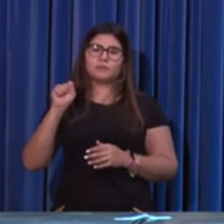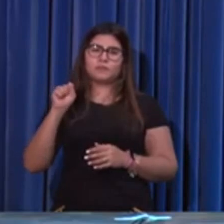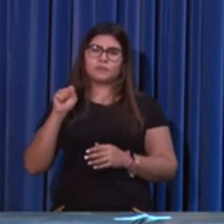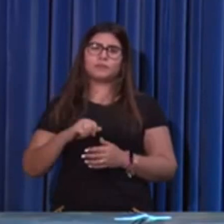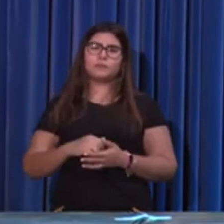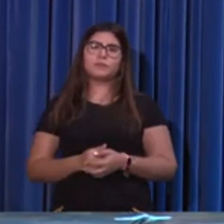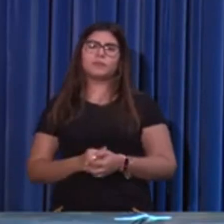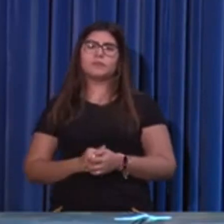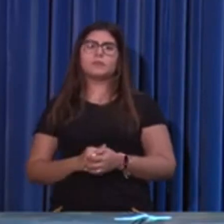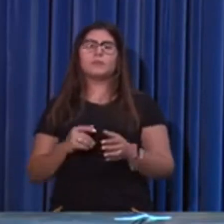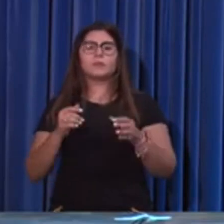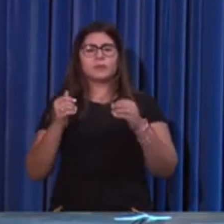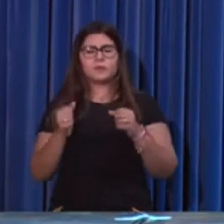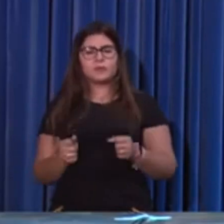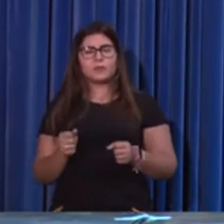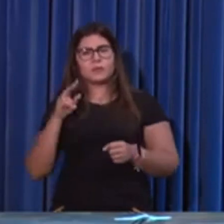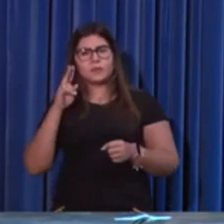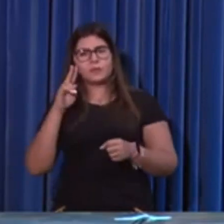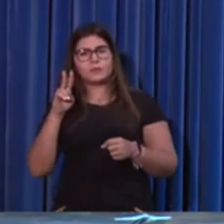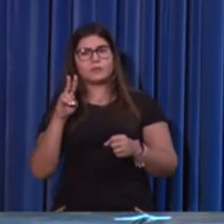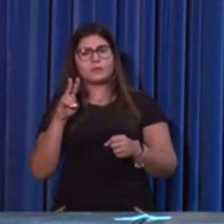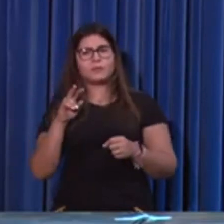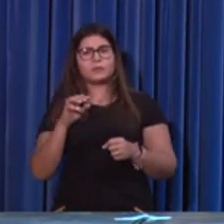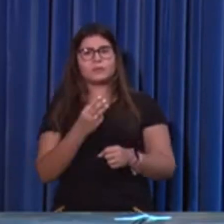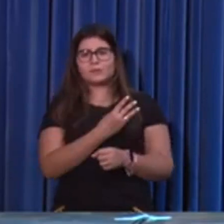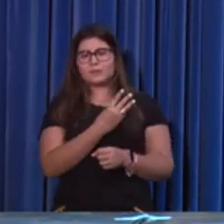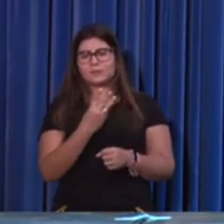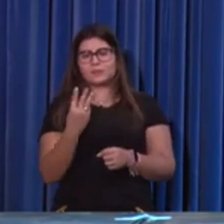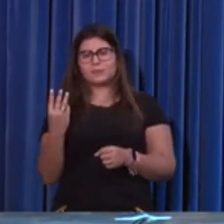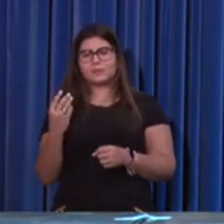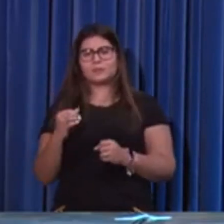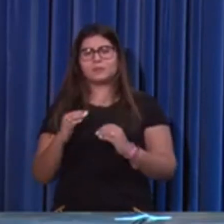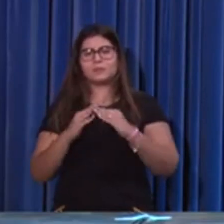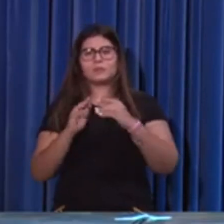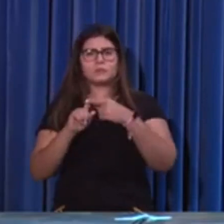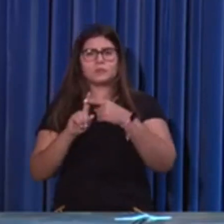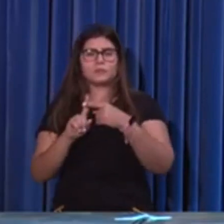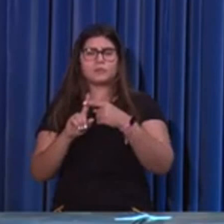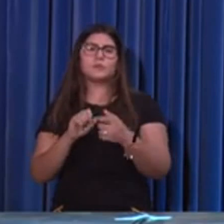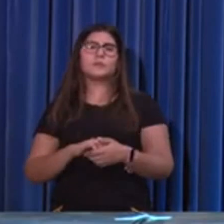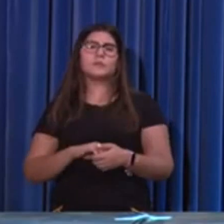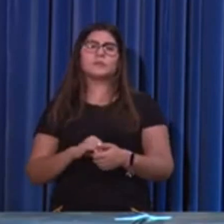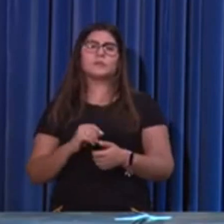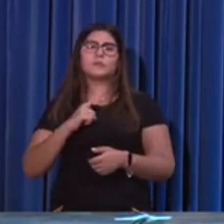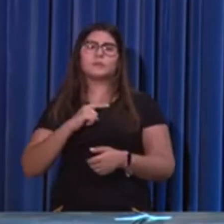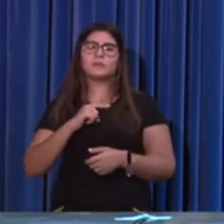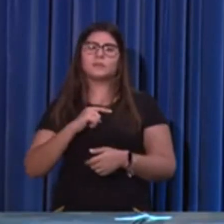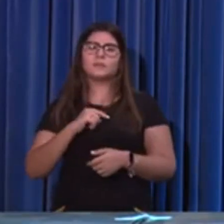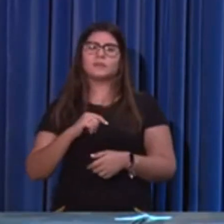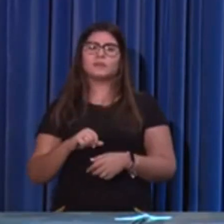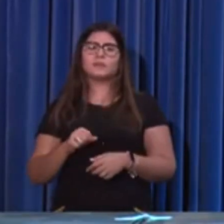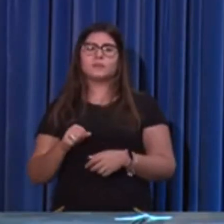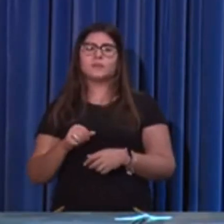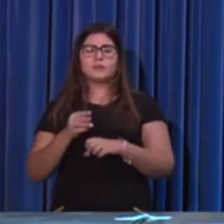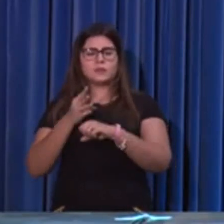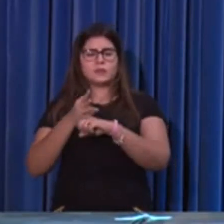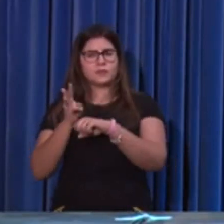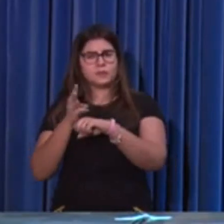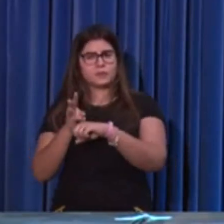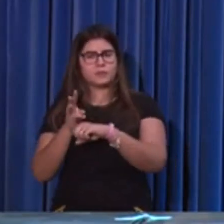acessar ali no site da igreja. Você tem os estudos, a parte do texto, também tem os vídeos, e